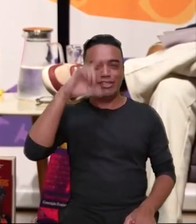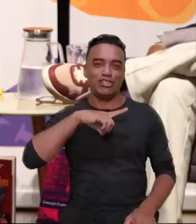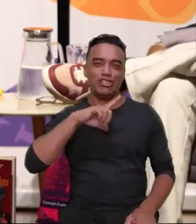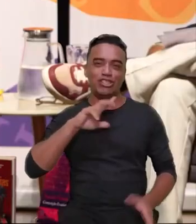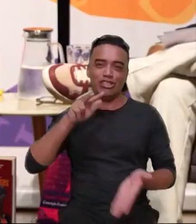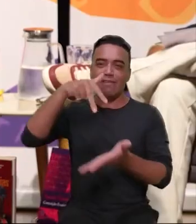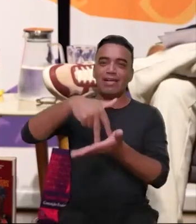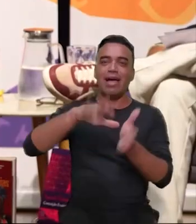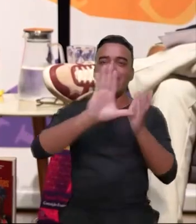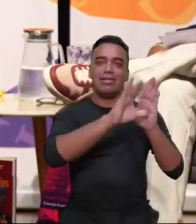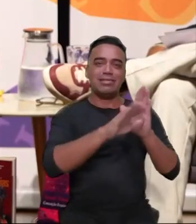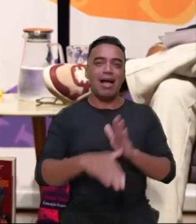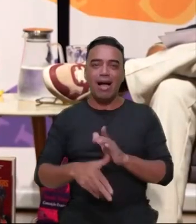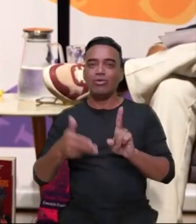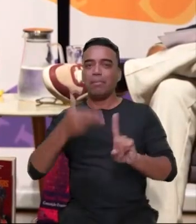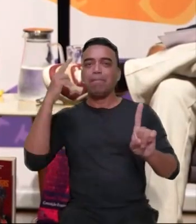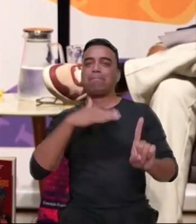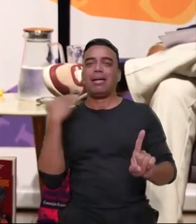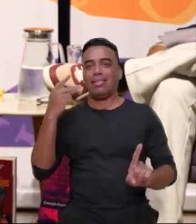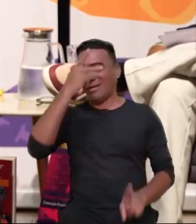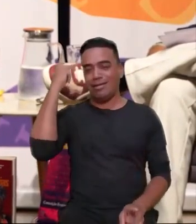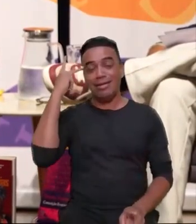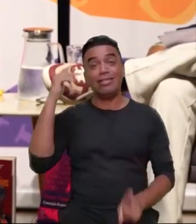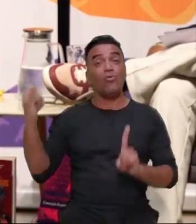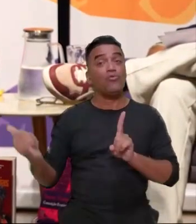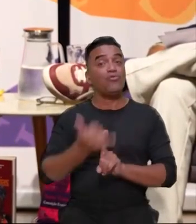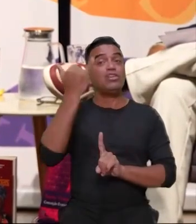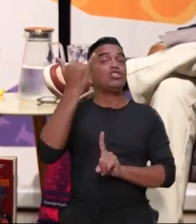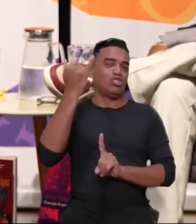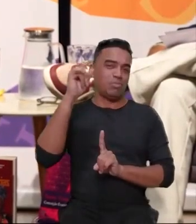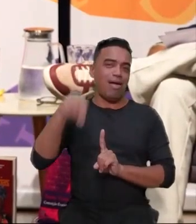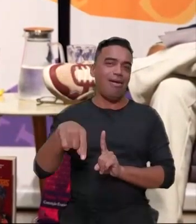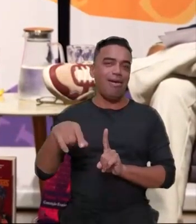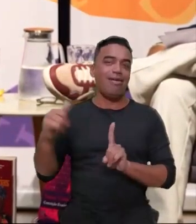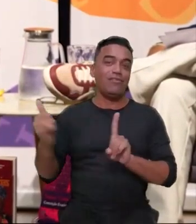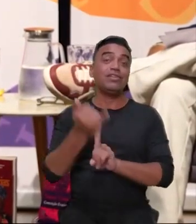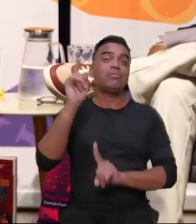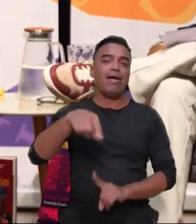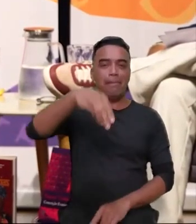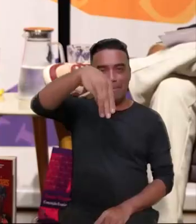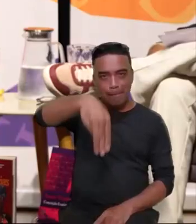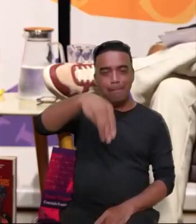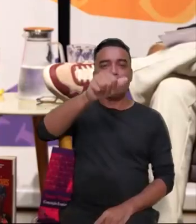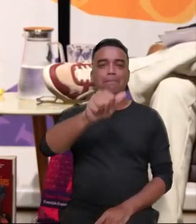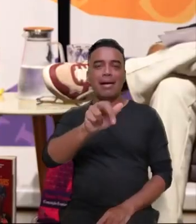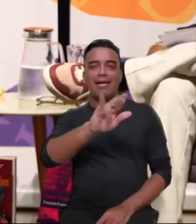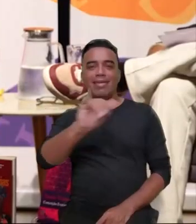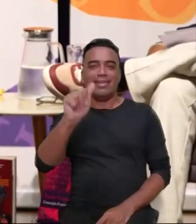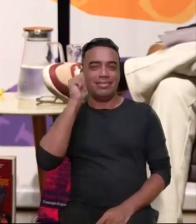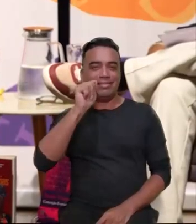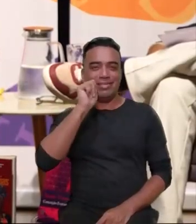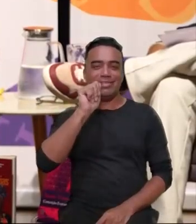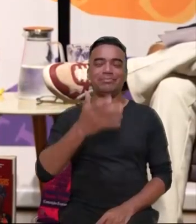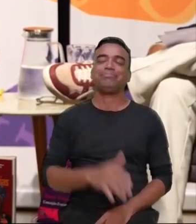uma morte. E quem é vítima nessa situação é Maria. E eu